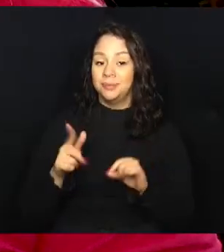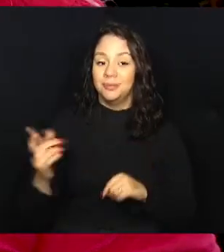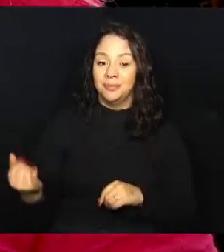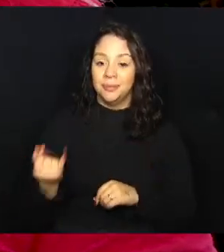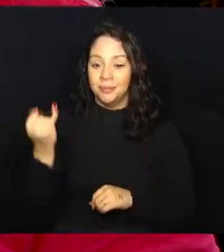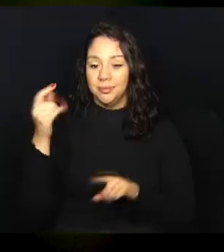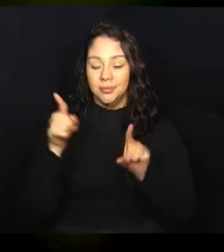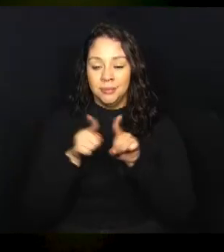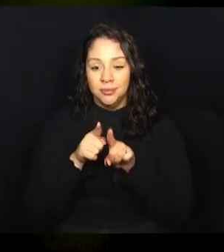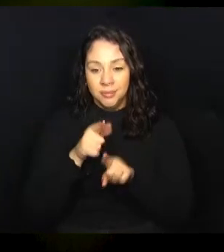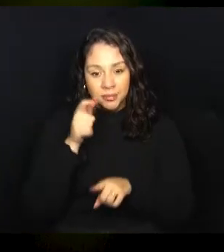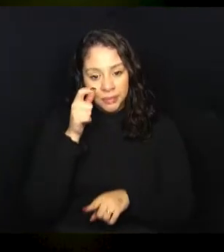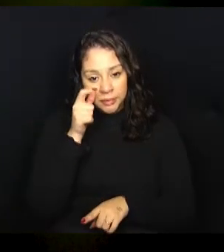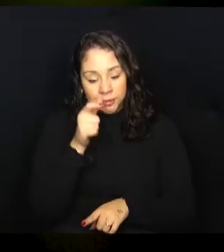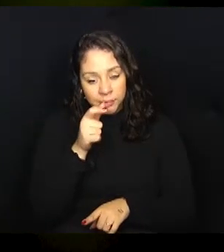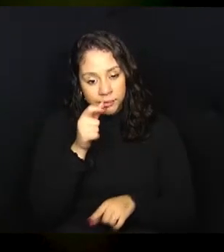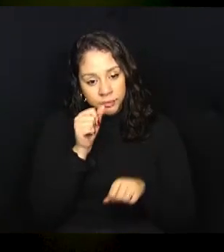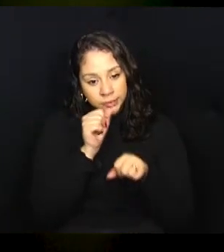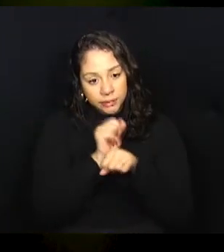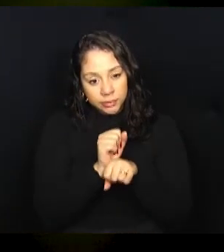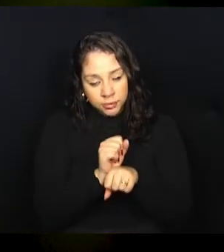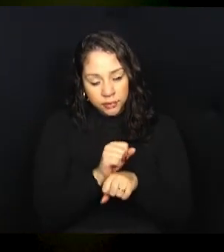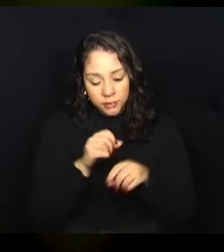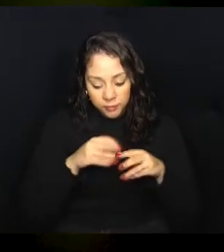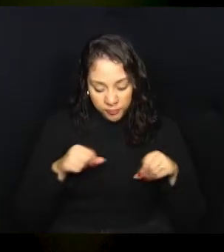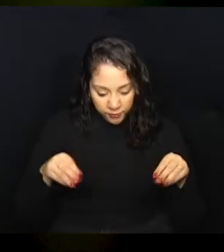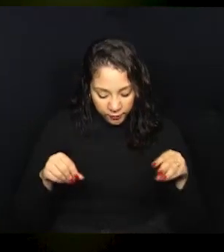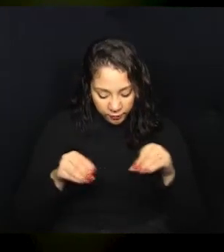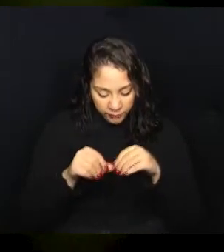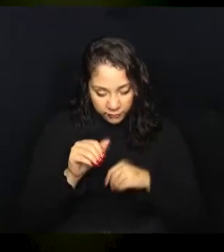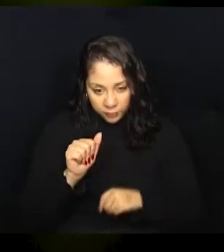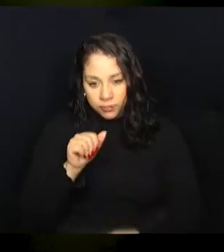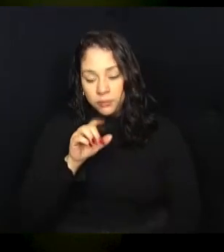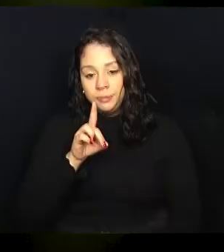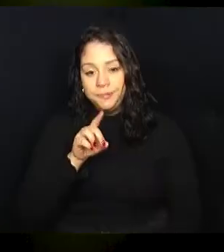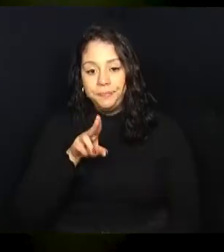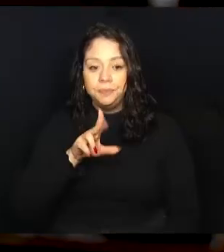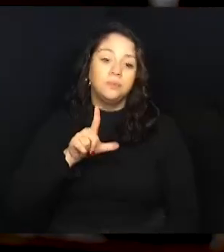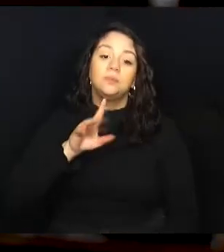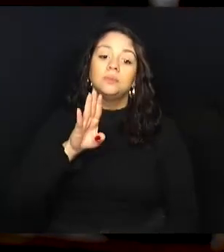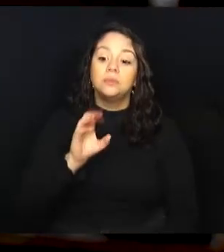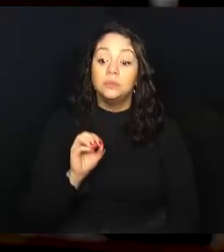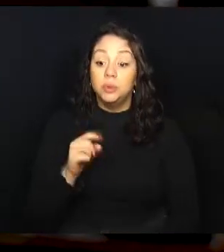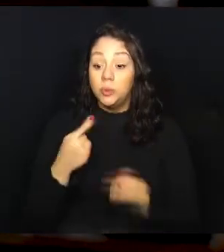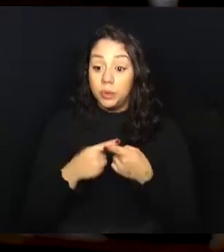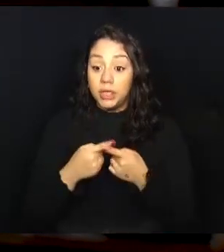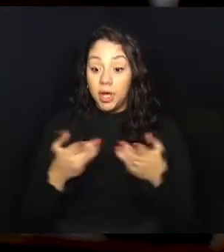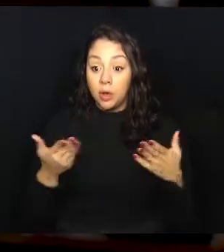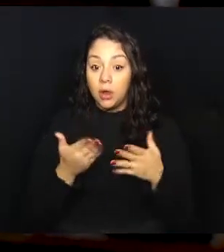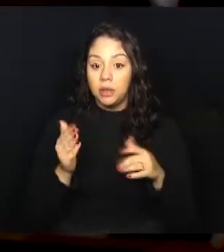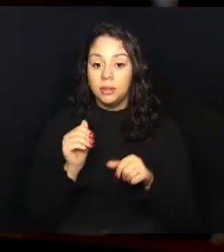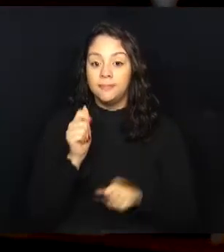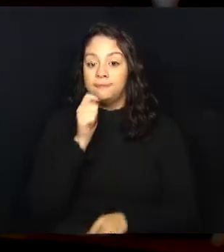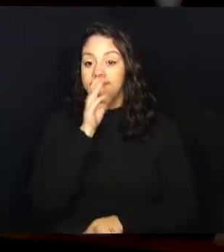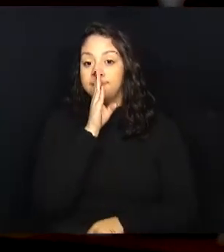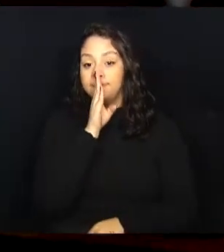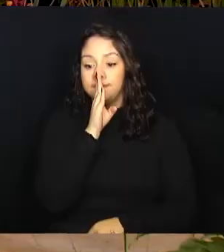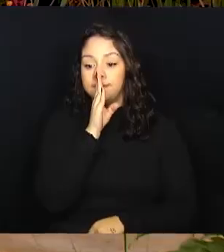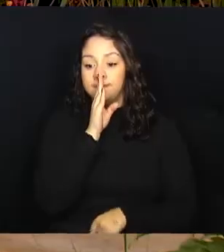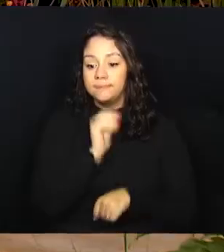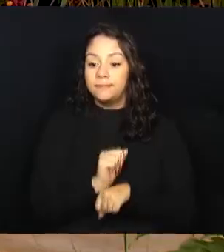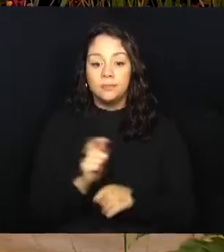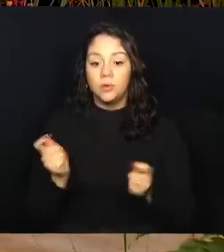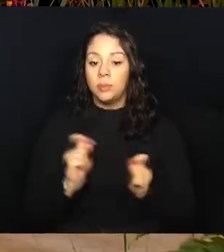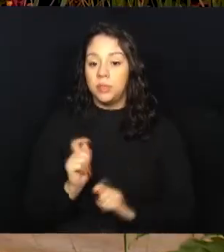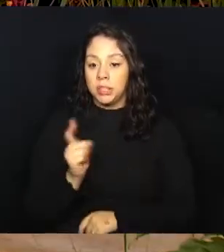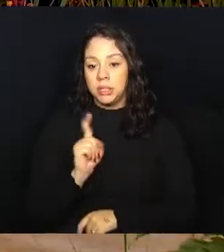com a tua planta. Por último, mas não menos importante, é interessante suspender a adubação, já que as plantas estão em estado